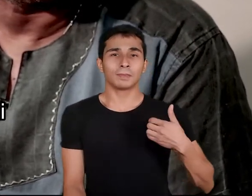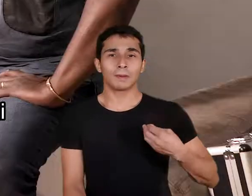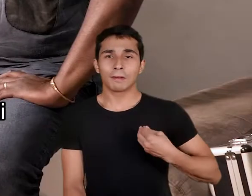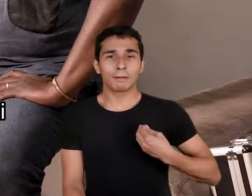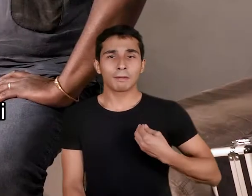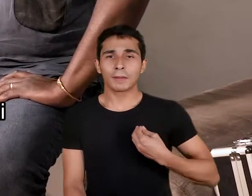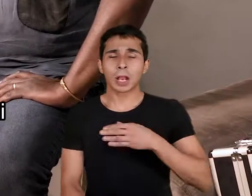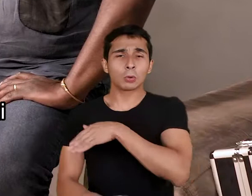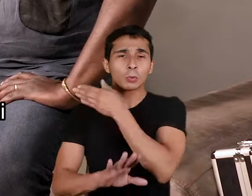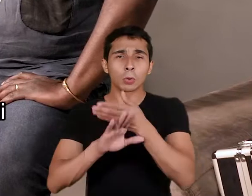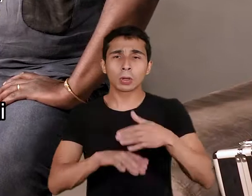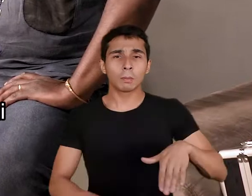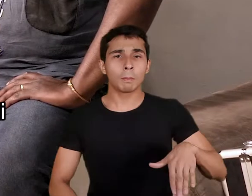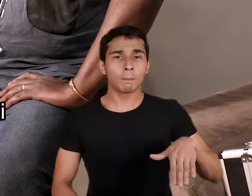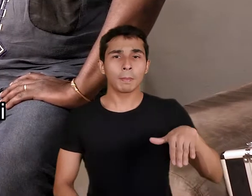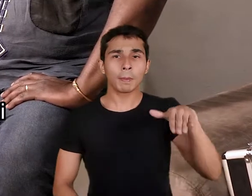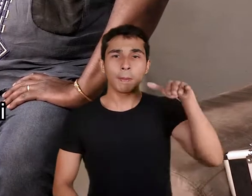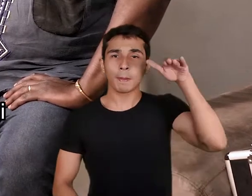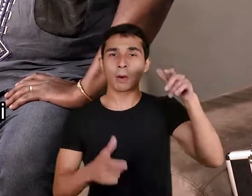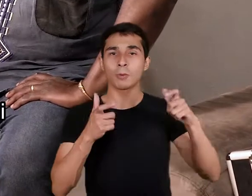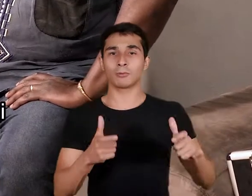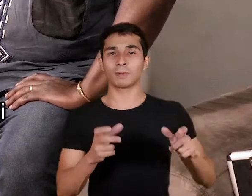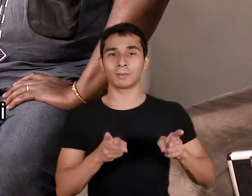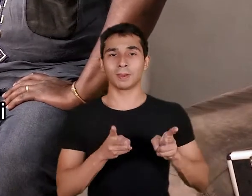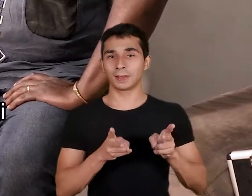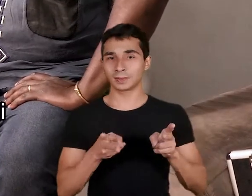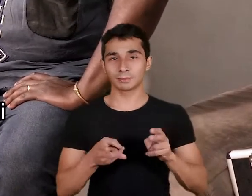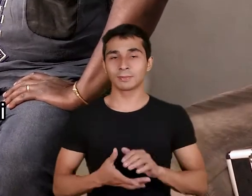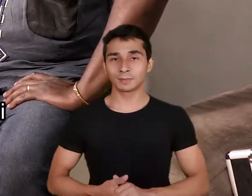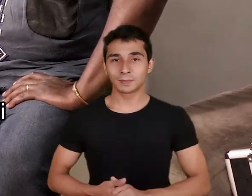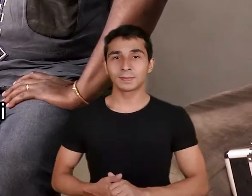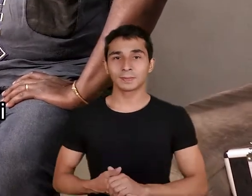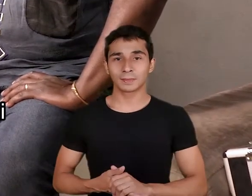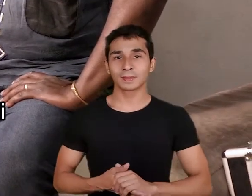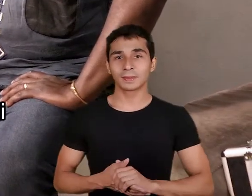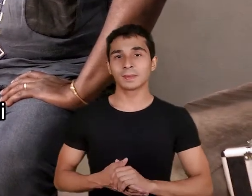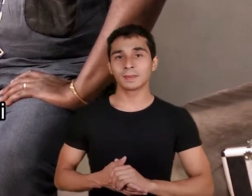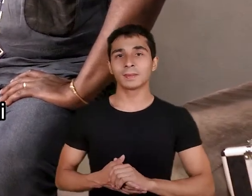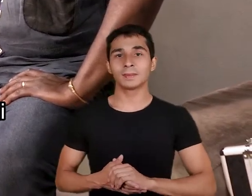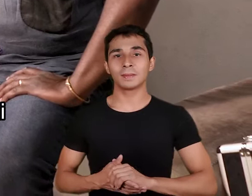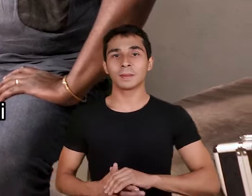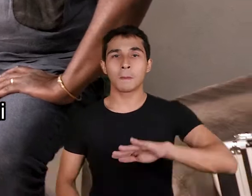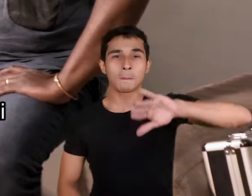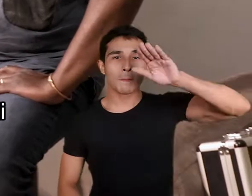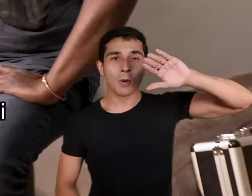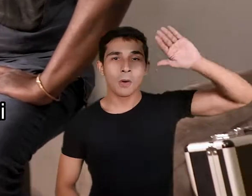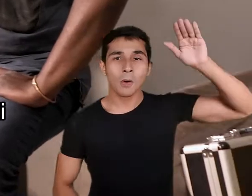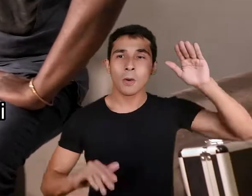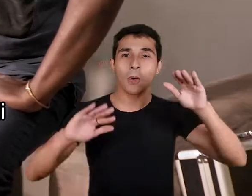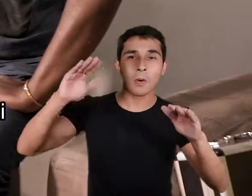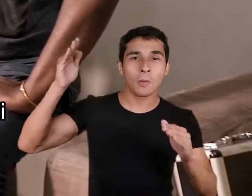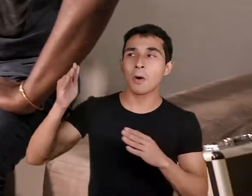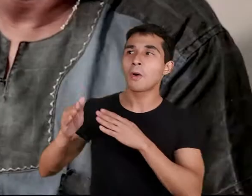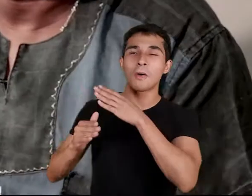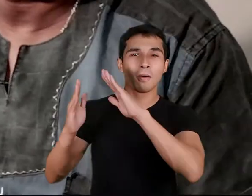bairro. batuque A é gente força, vivia aí caminho nesses pra gente morros, pisar, pra brincando, né? fortalecer. De